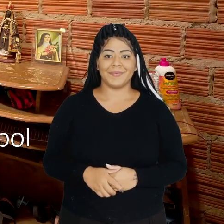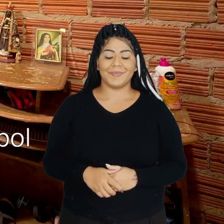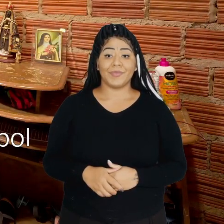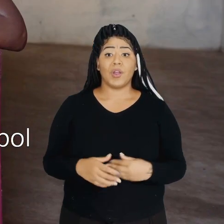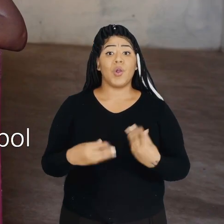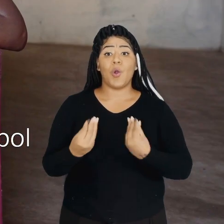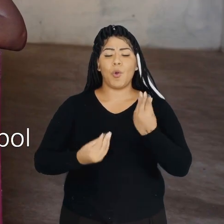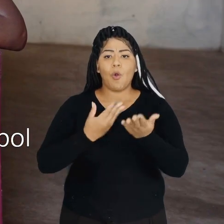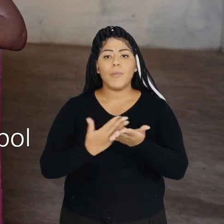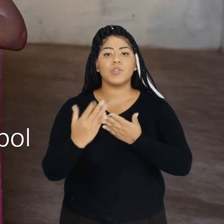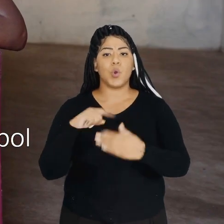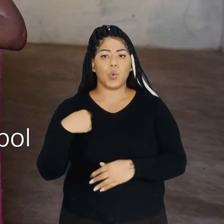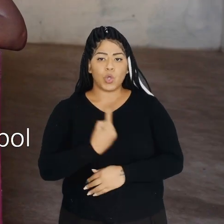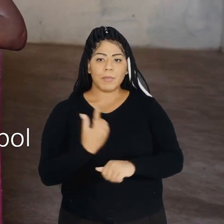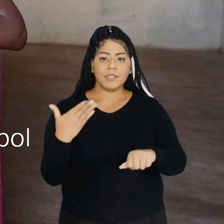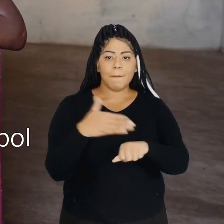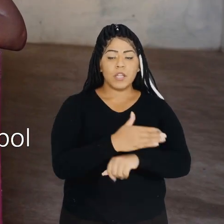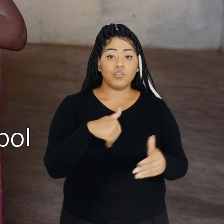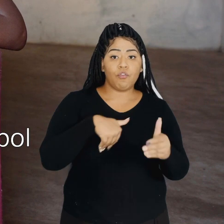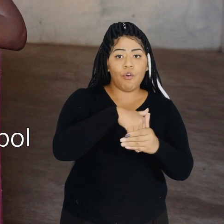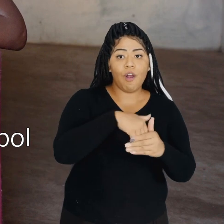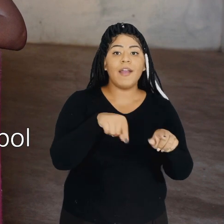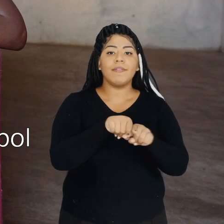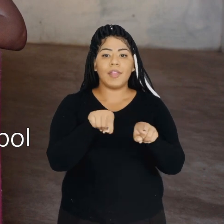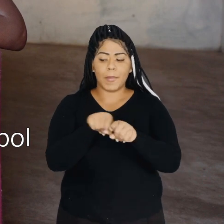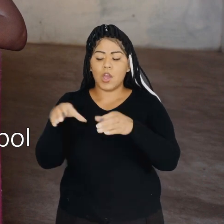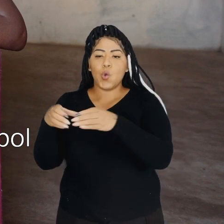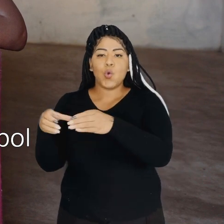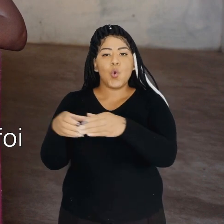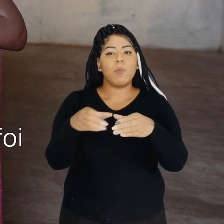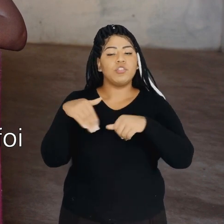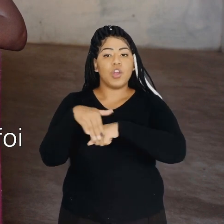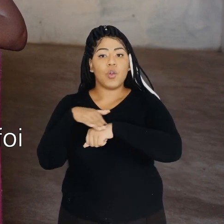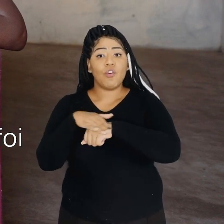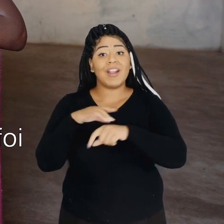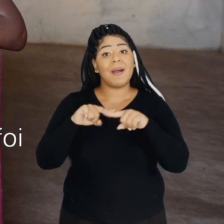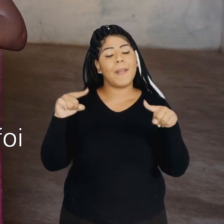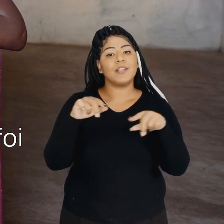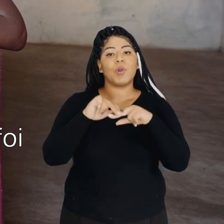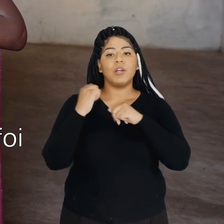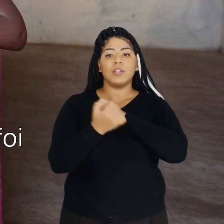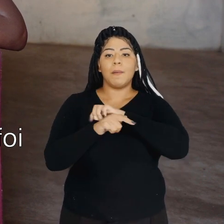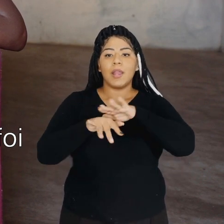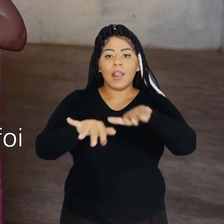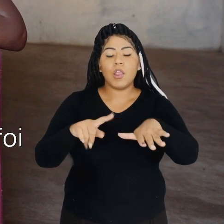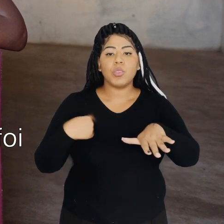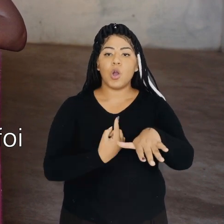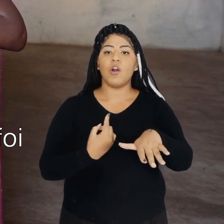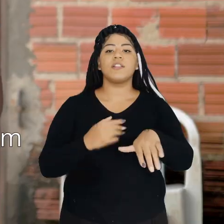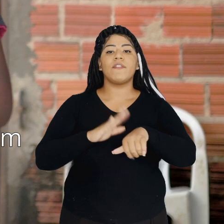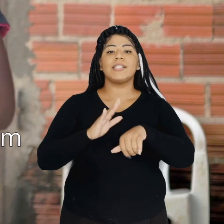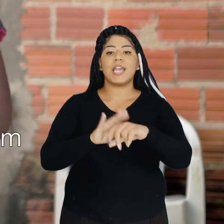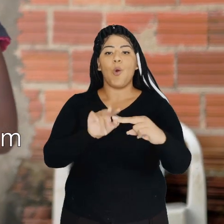Começou tudo a gente jogando futebol e entrando em roda de conversa, mas aí devido à pandemia a gente ficou mais de forma